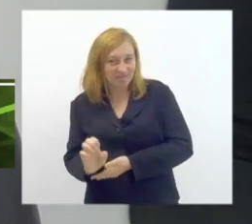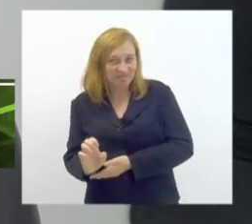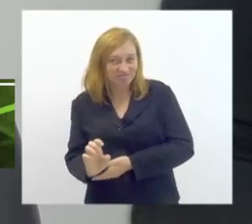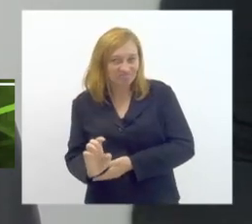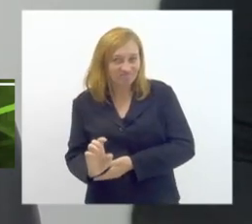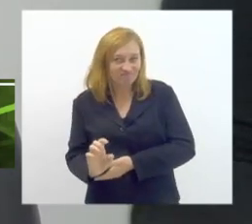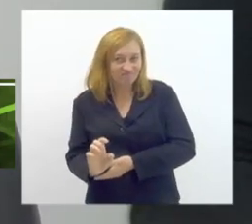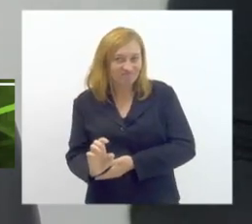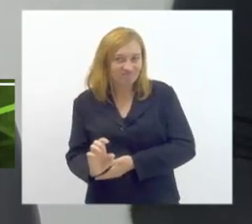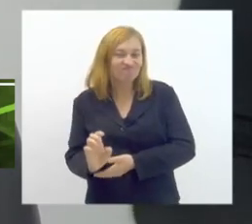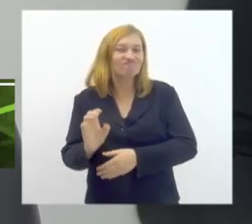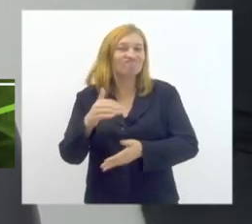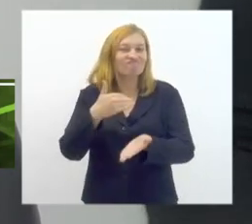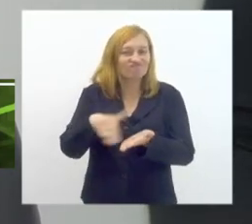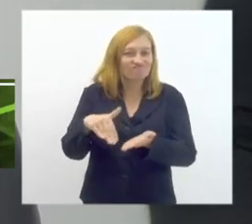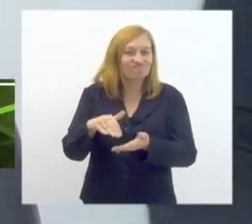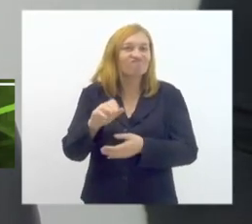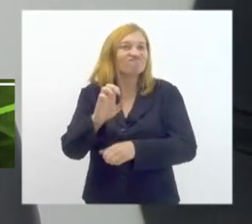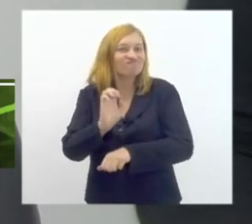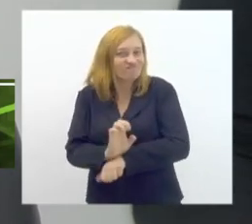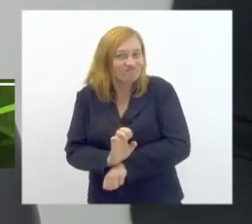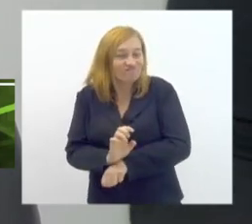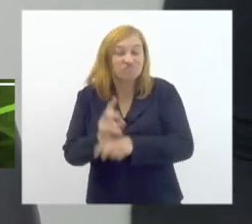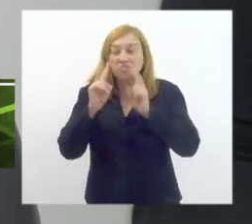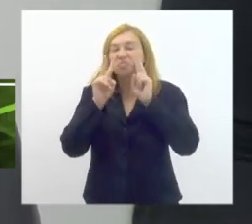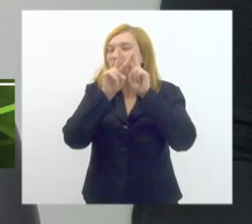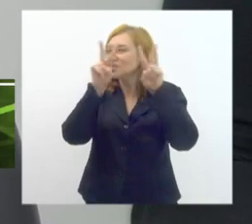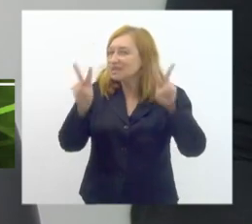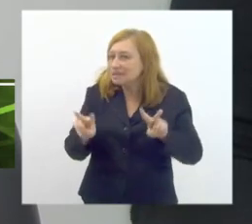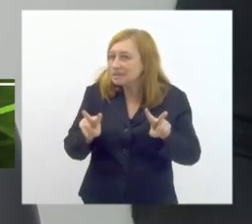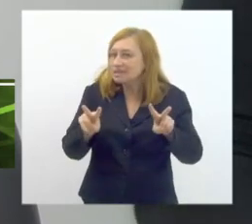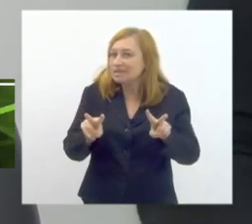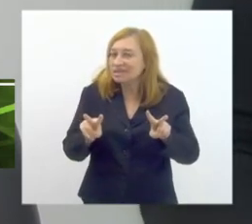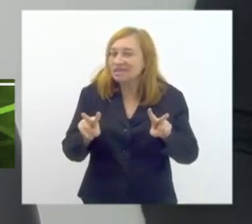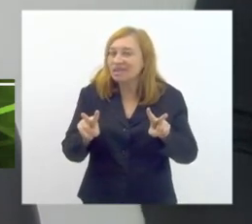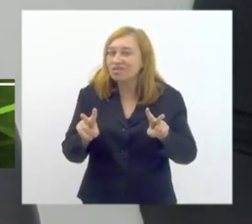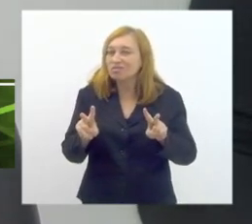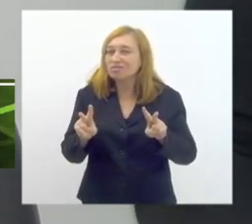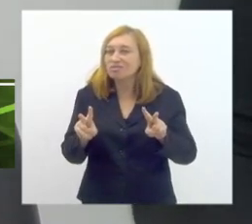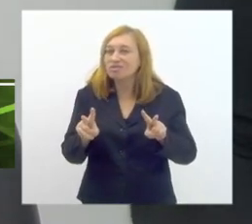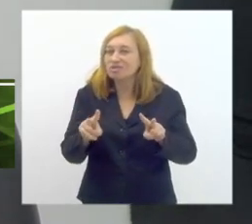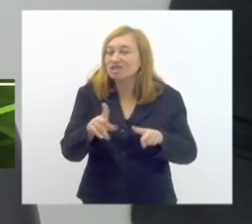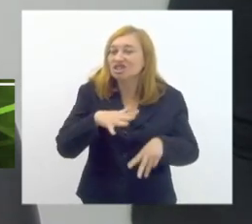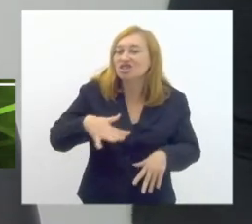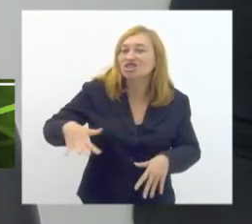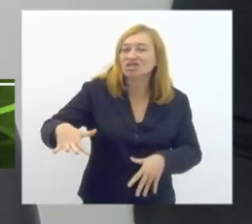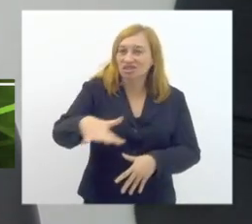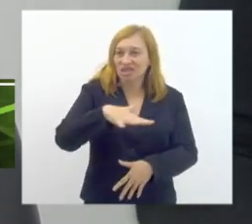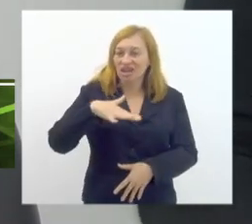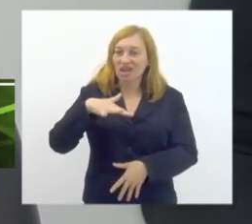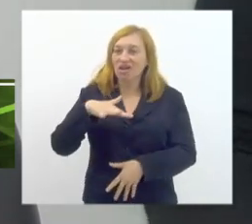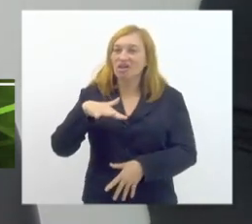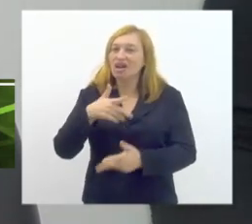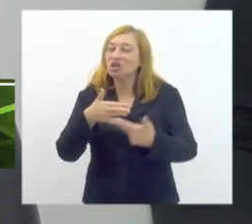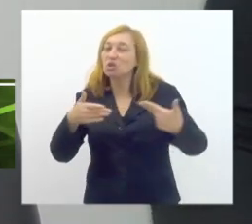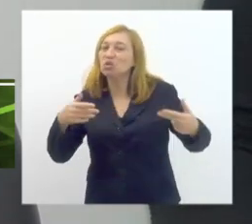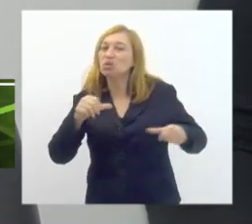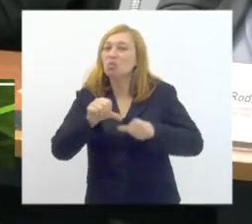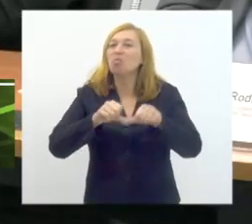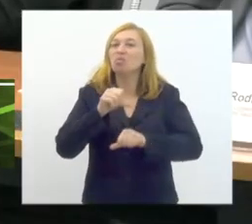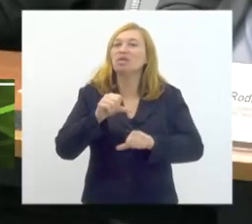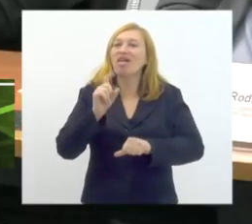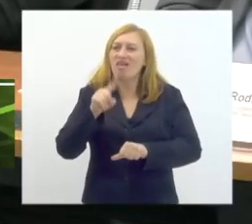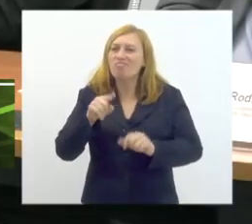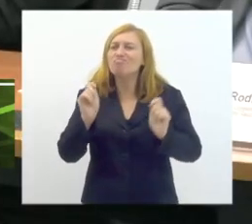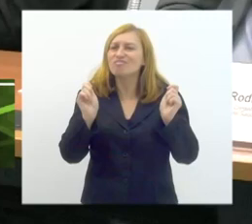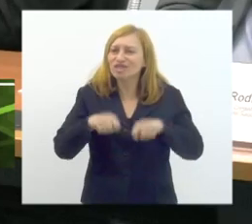tem um secretário de Estado que tem essa visão regional, as coisas mudam. É possível